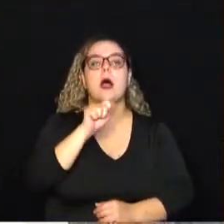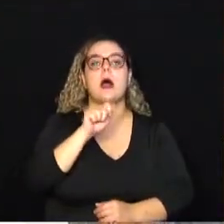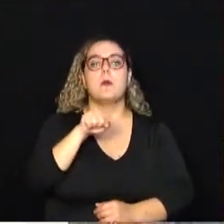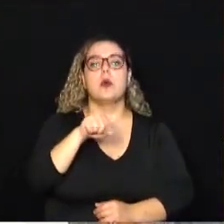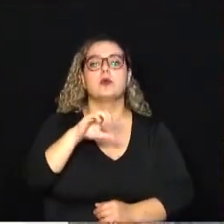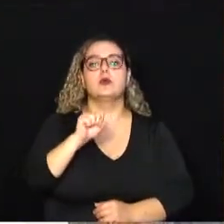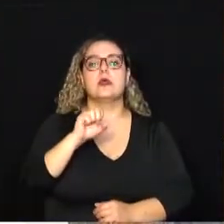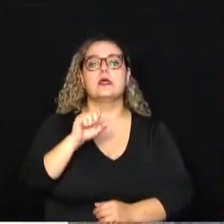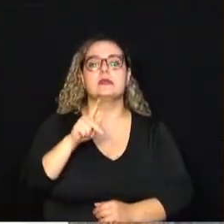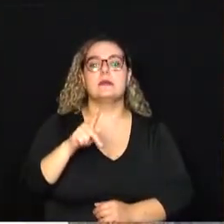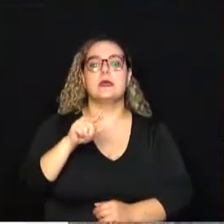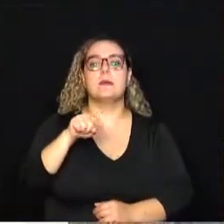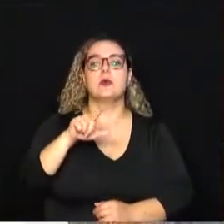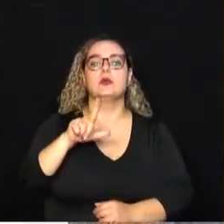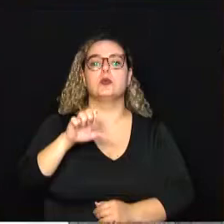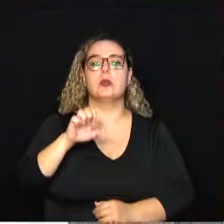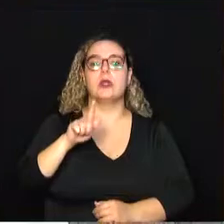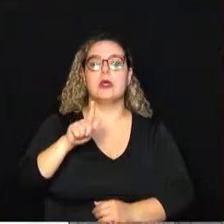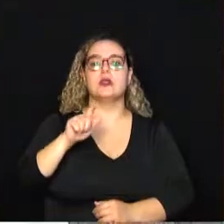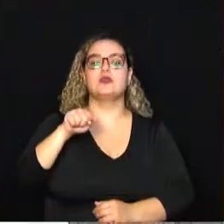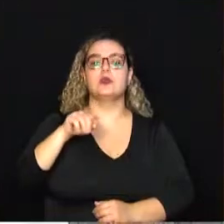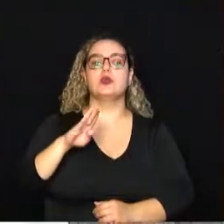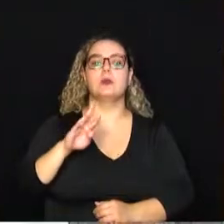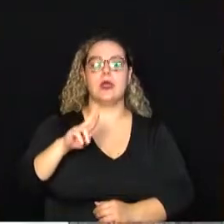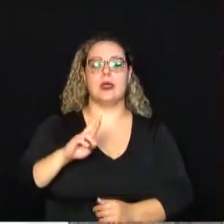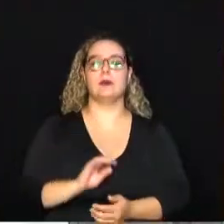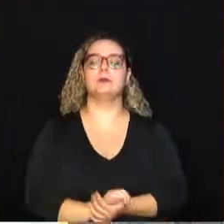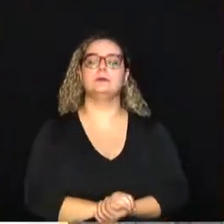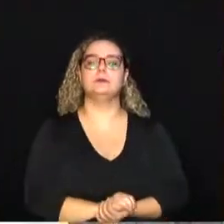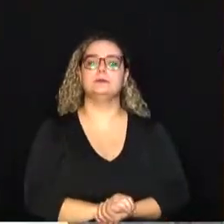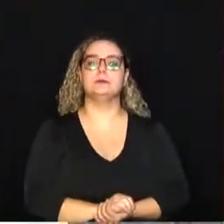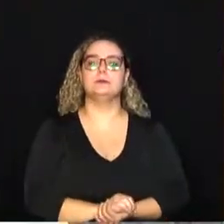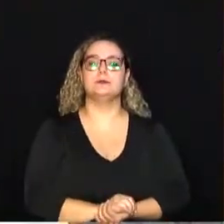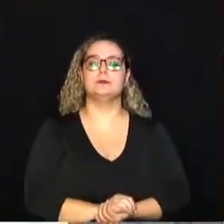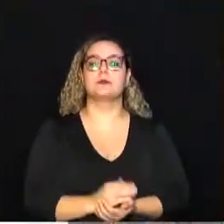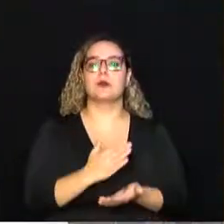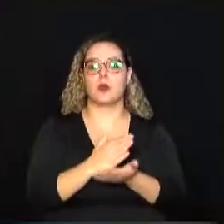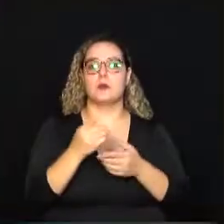@campinas.sp.leg.br. Vamos dar início então ao debate que começa agora.